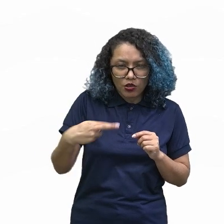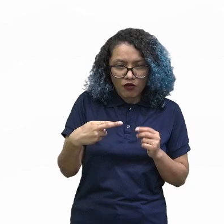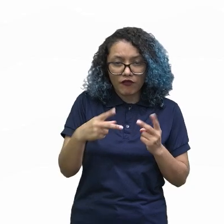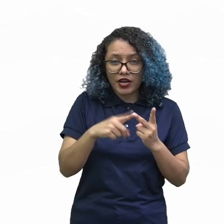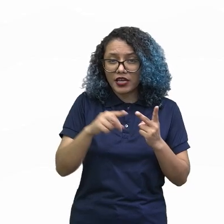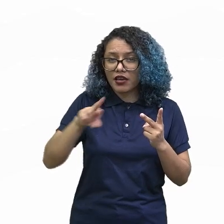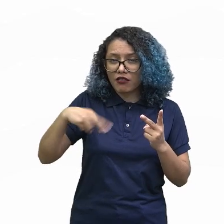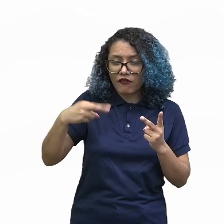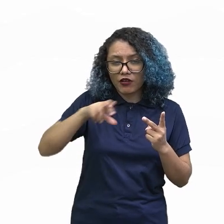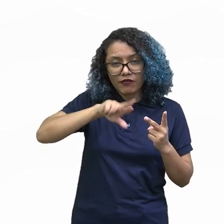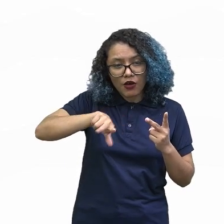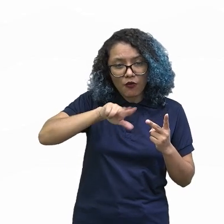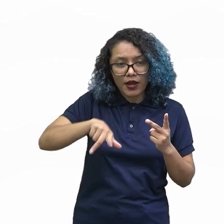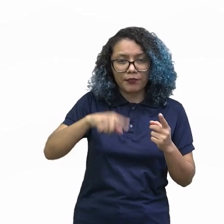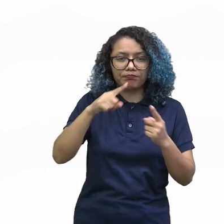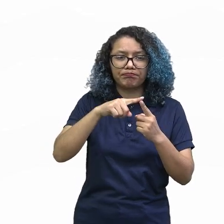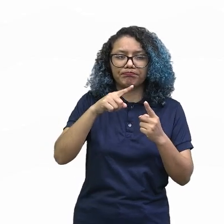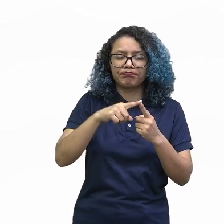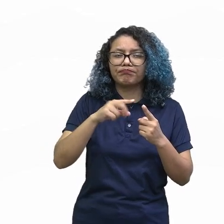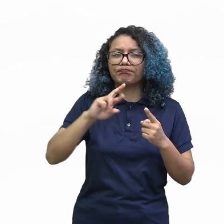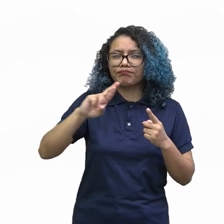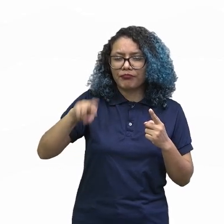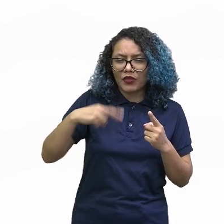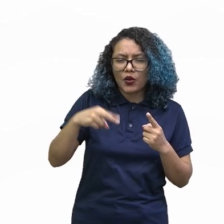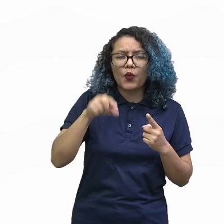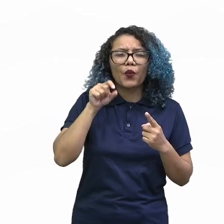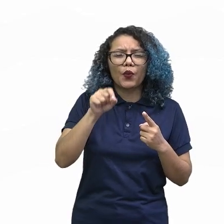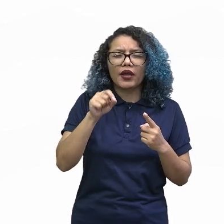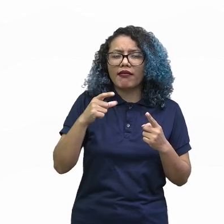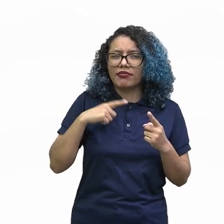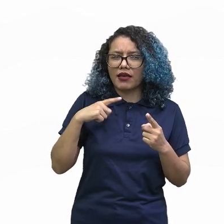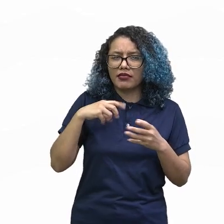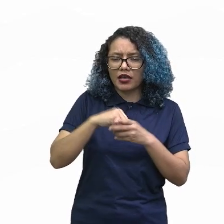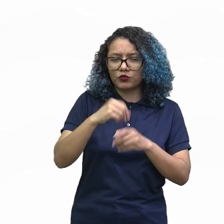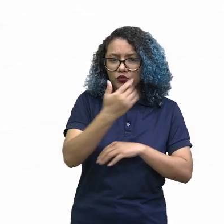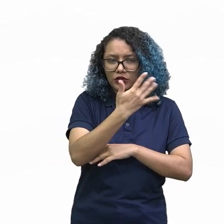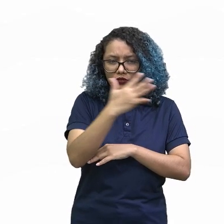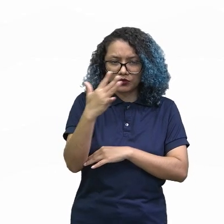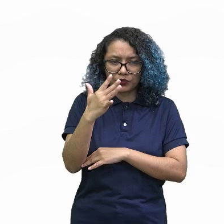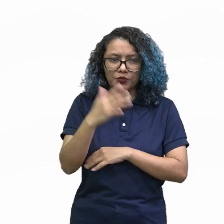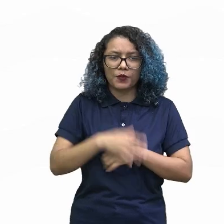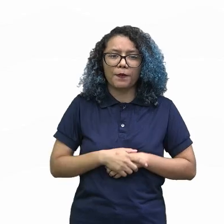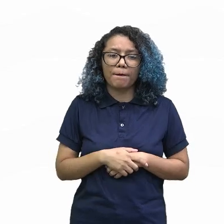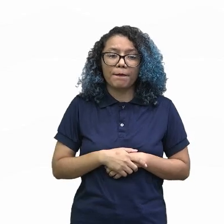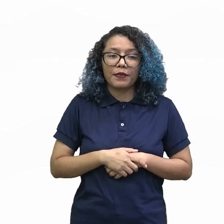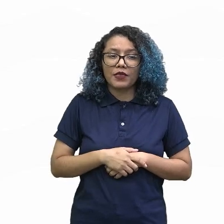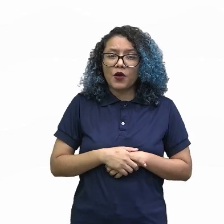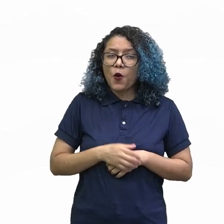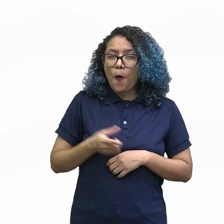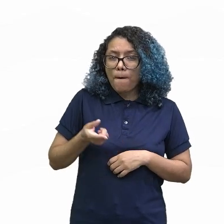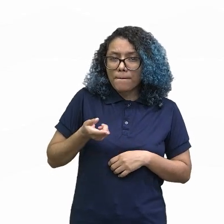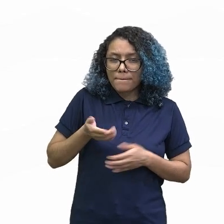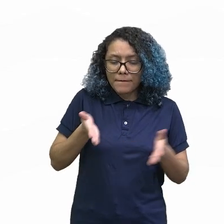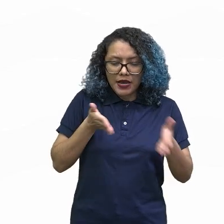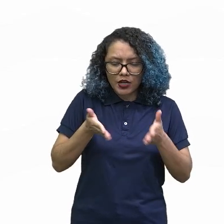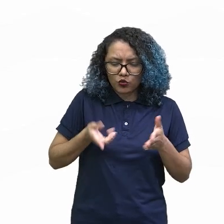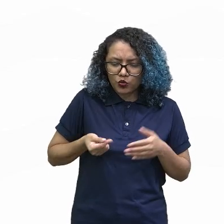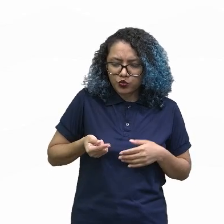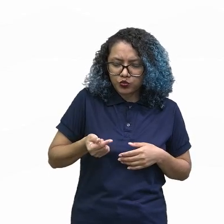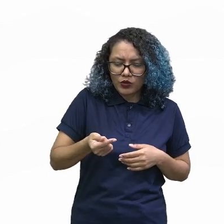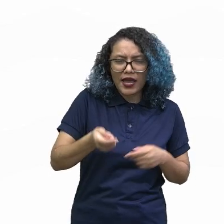fontes renováveis? São aquelas disponíveis na natureza durante um longo período, que são capazes de